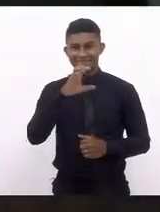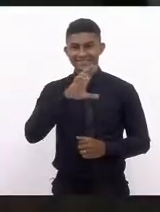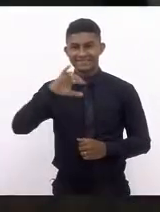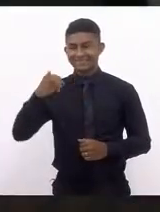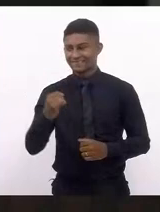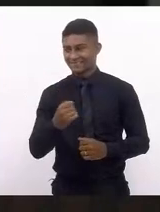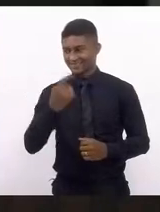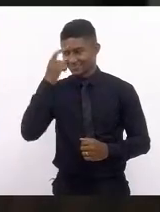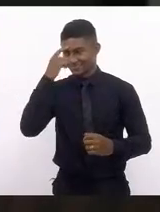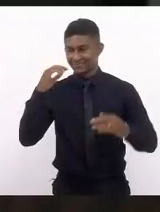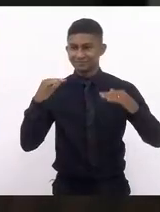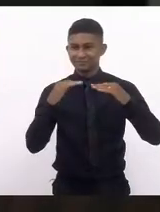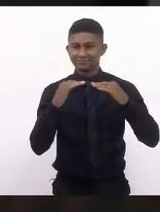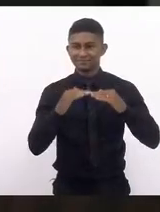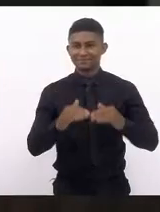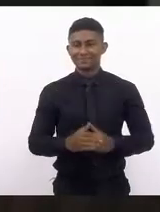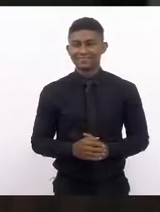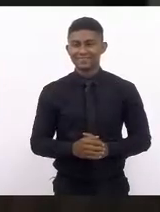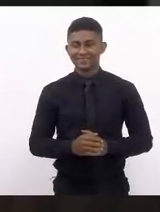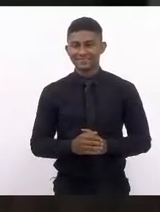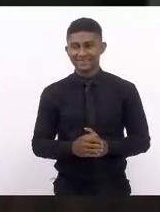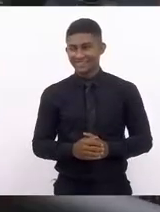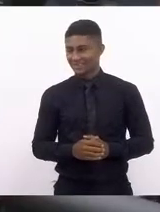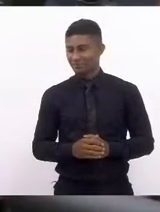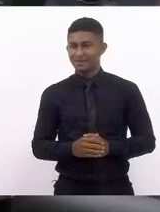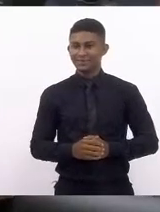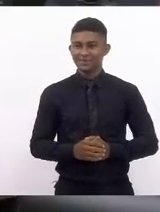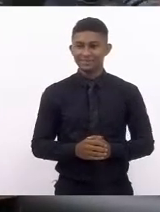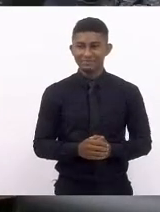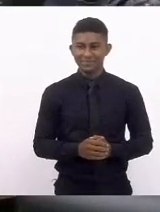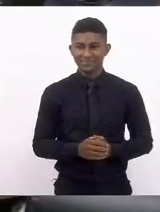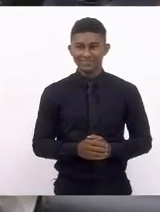pela mesa diretora Deputado Samuel Malafaia